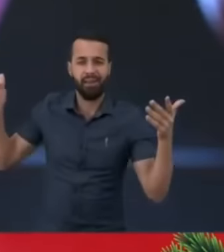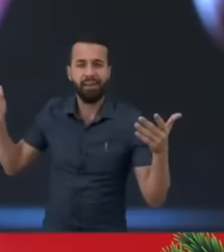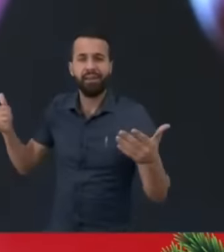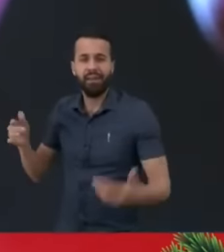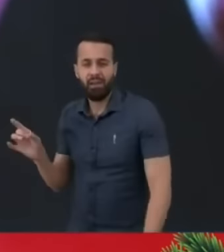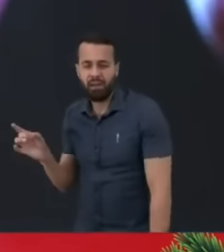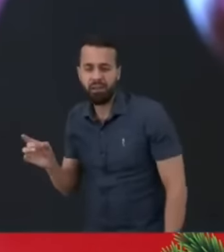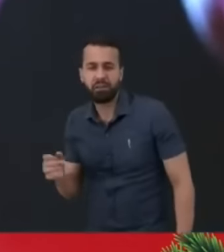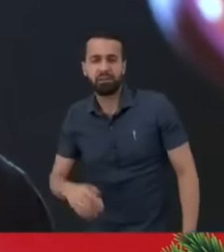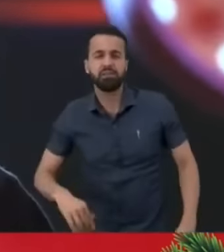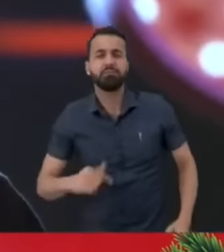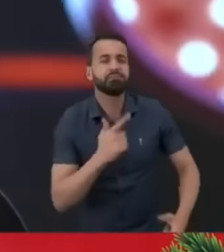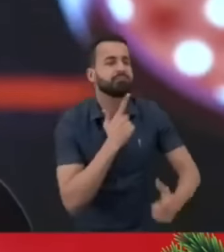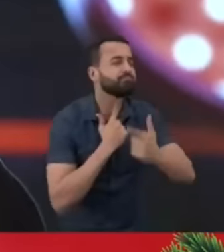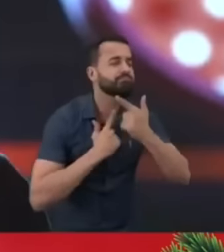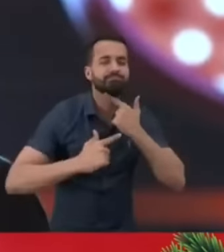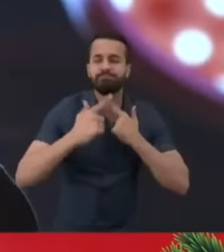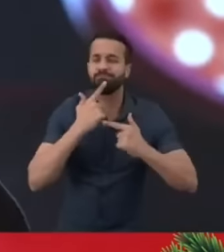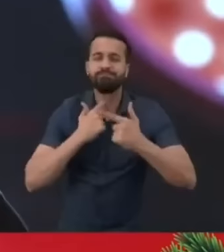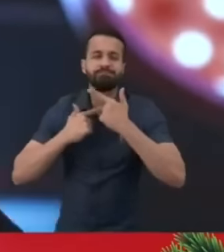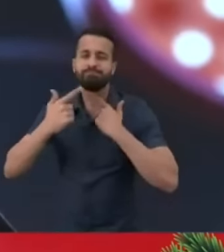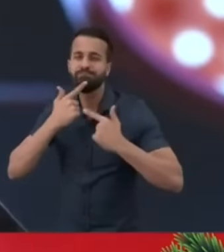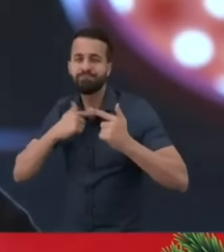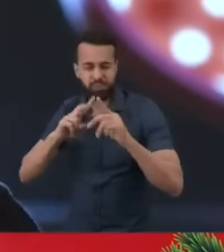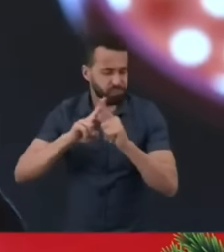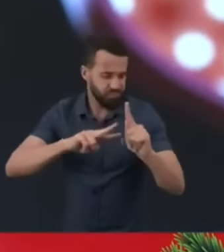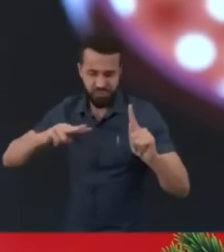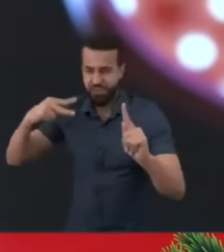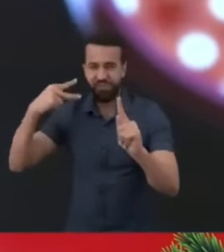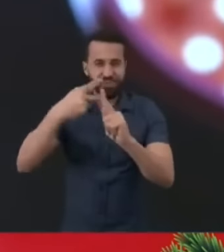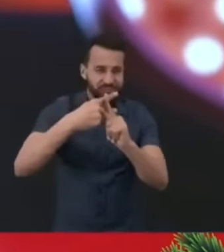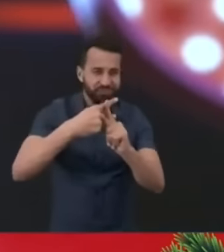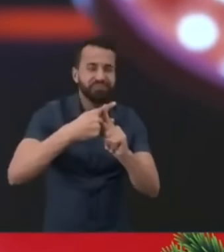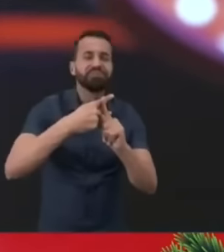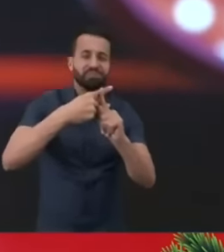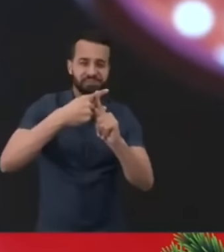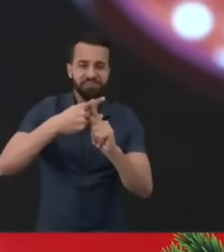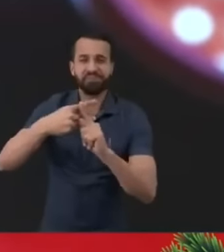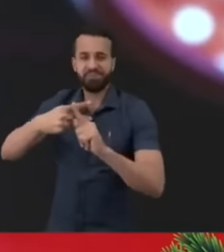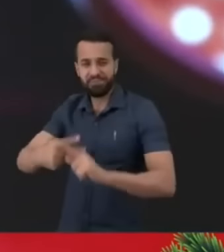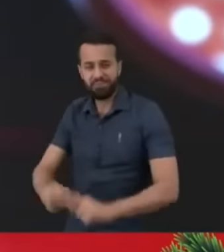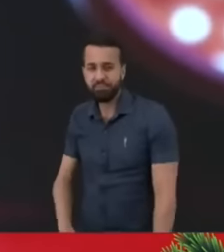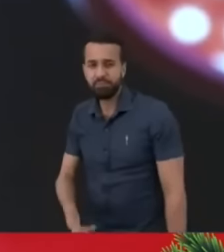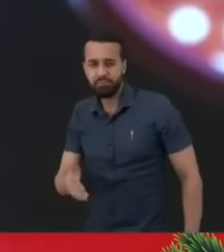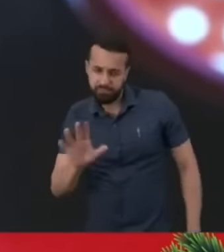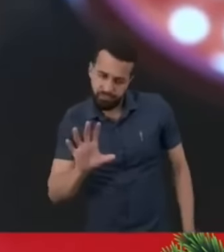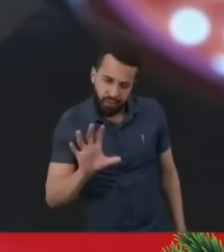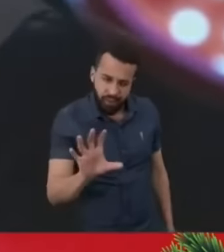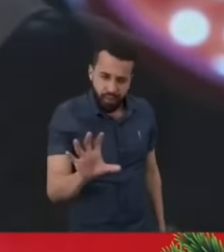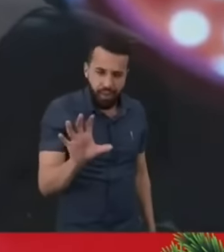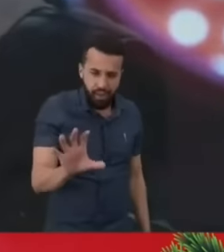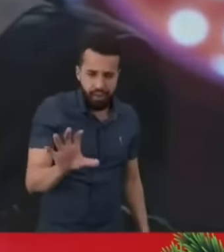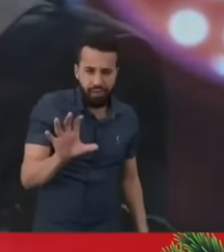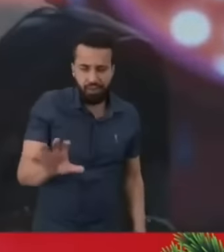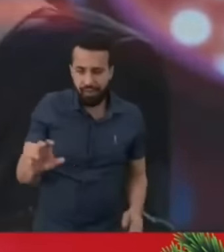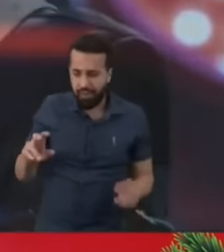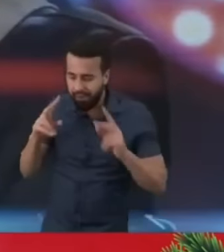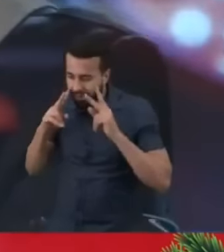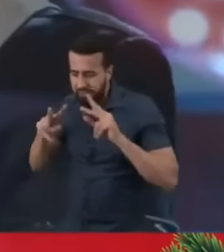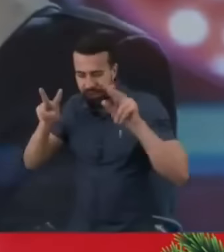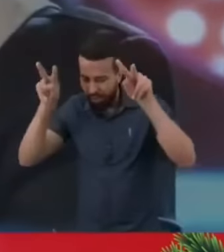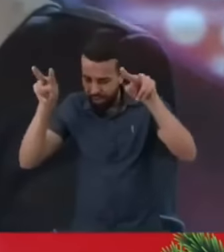e que se aumente os desejos, yeah, yeah, yeah. E assim quando eu te